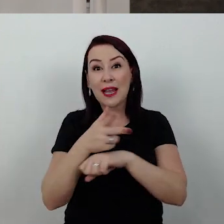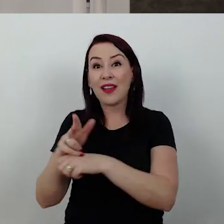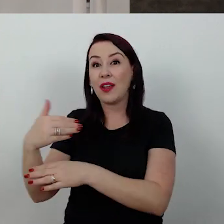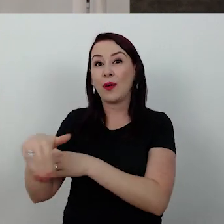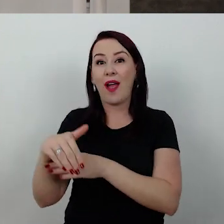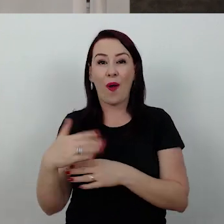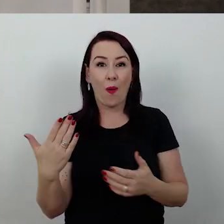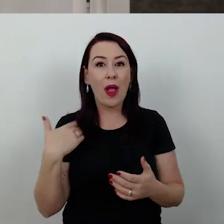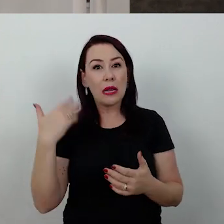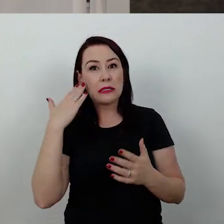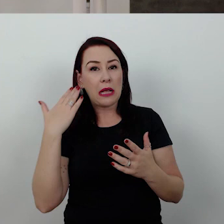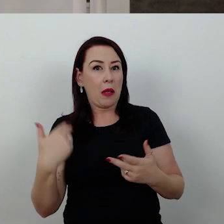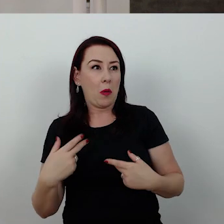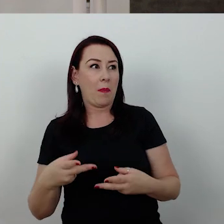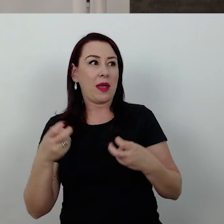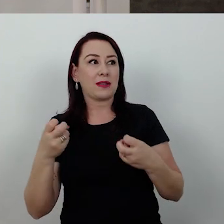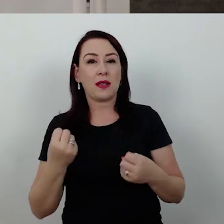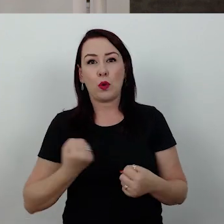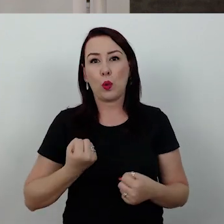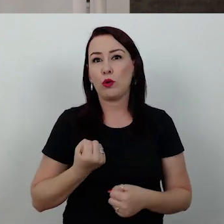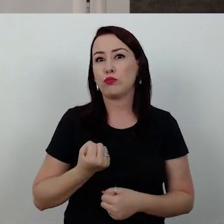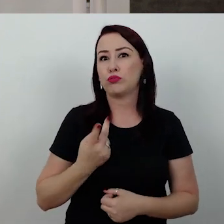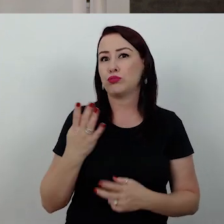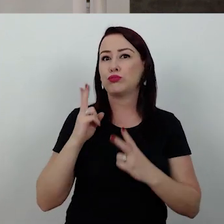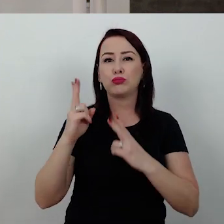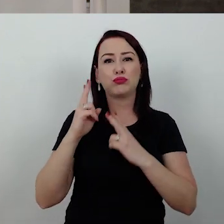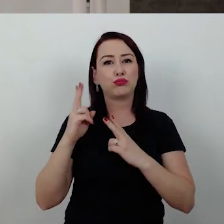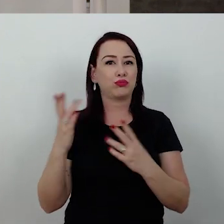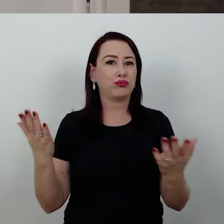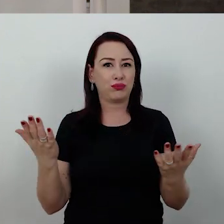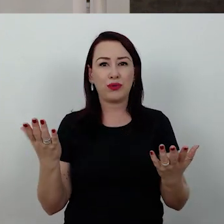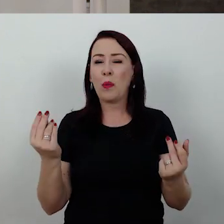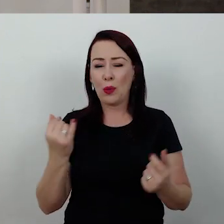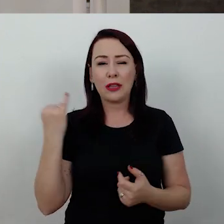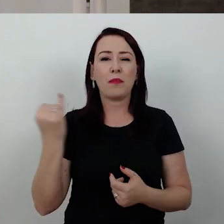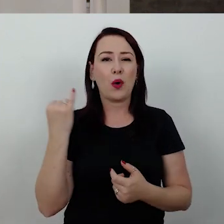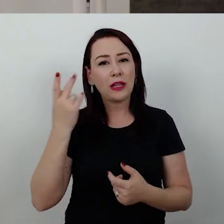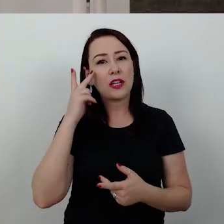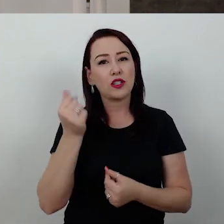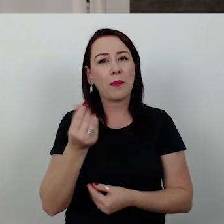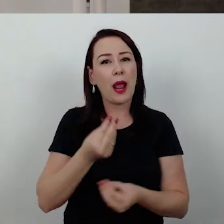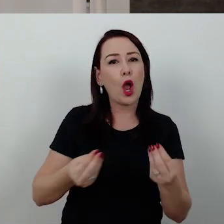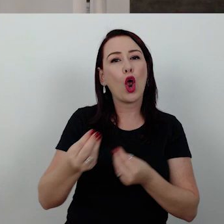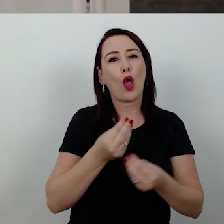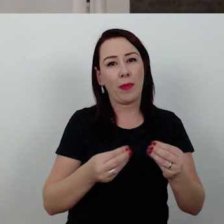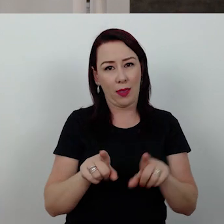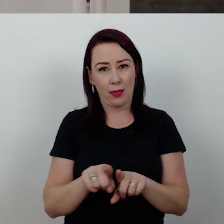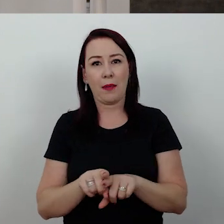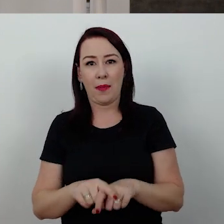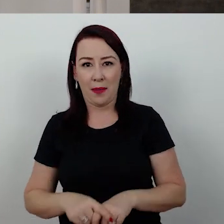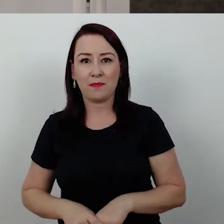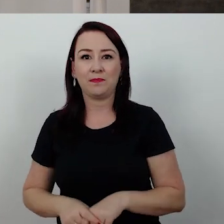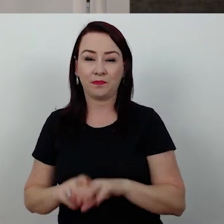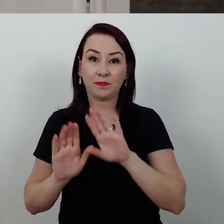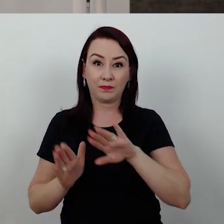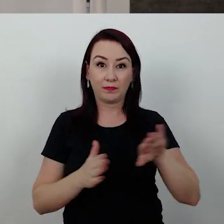que movimenta a Film Commission, a gente percebe que é extremamente potente, assim, economicamente